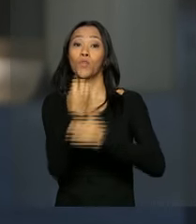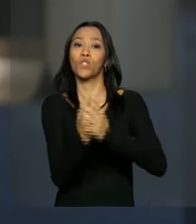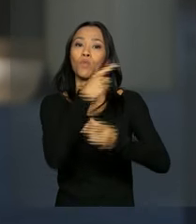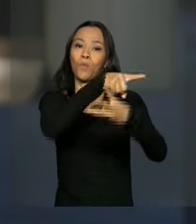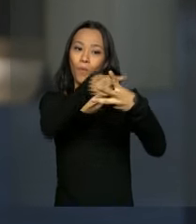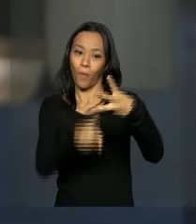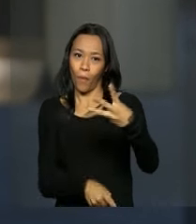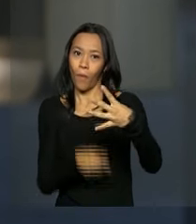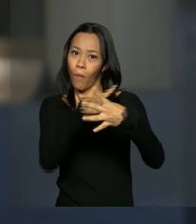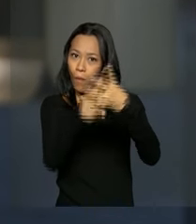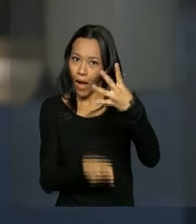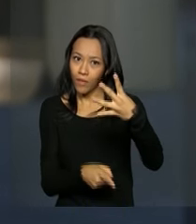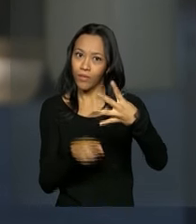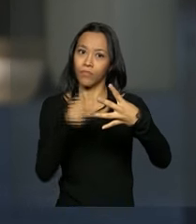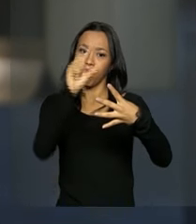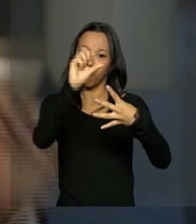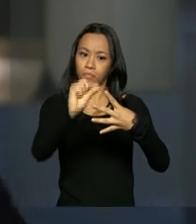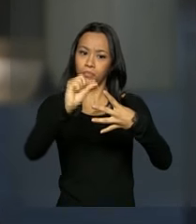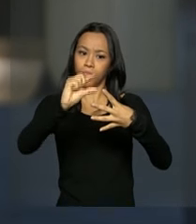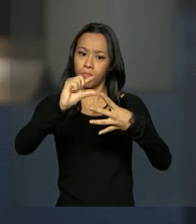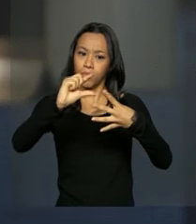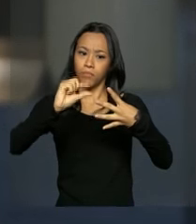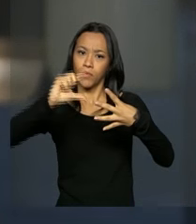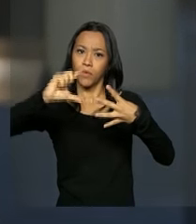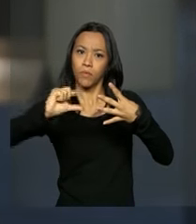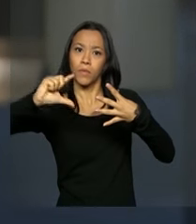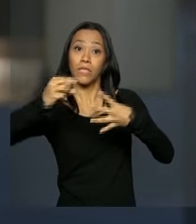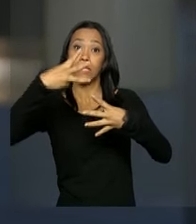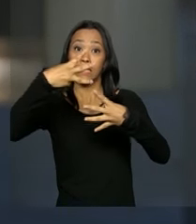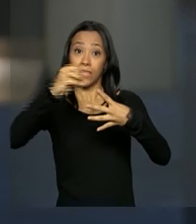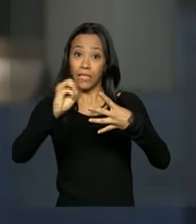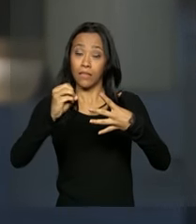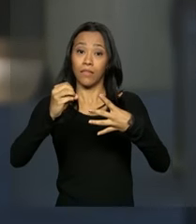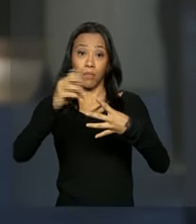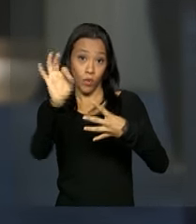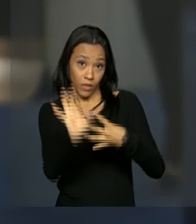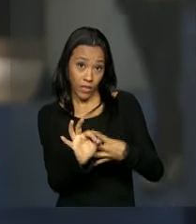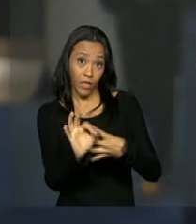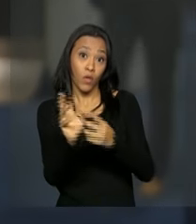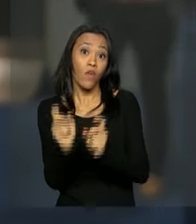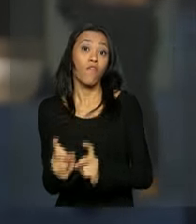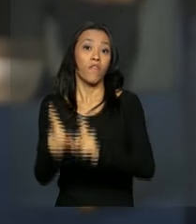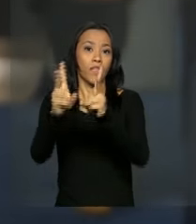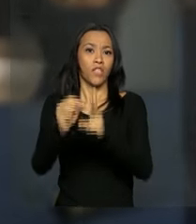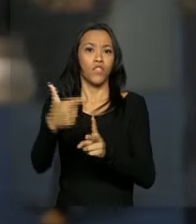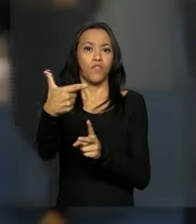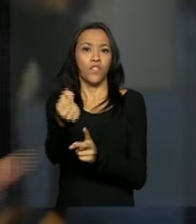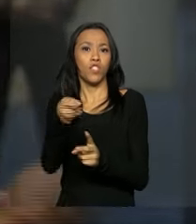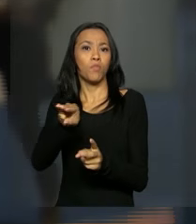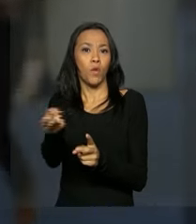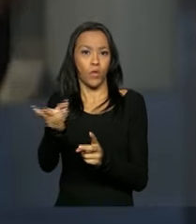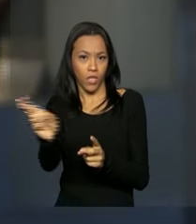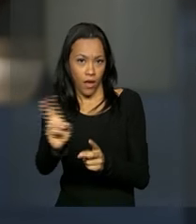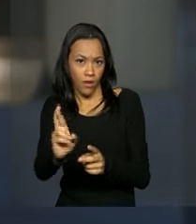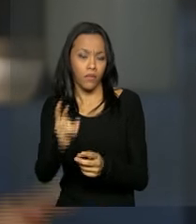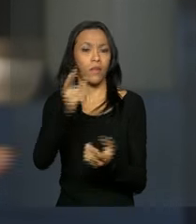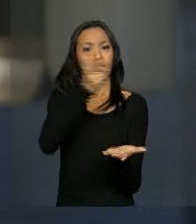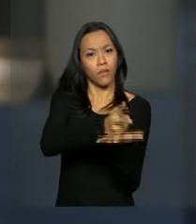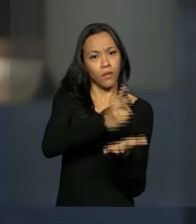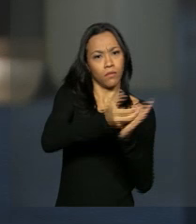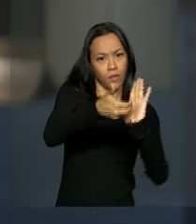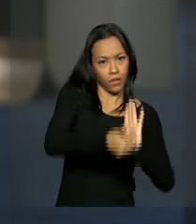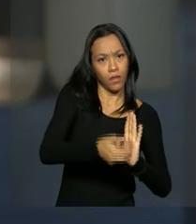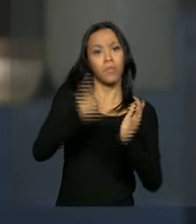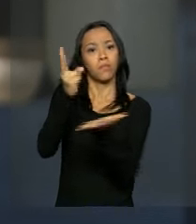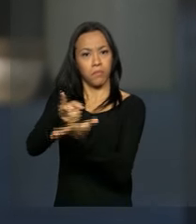progressivas sendo a maior delas de 30% para vendas acima de R 20 milhões deais tanto na Câmara quanto no